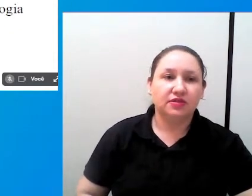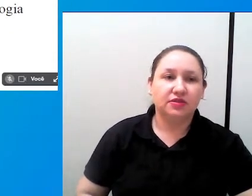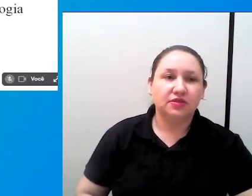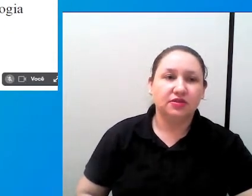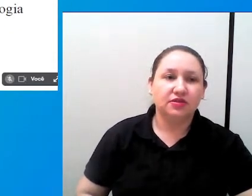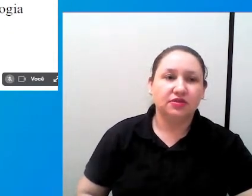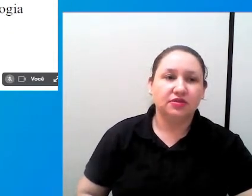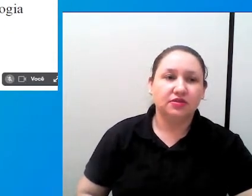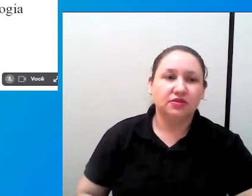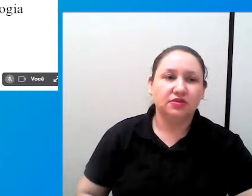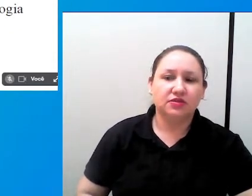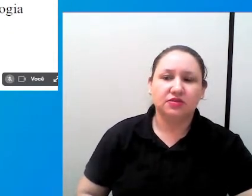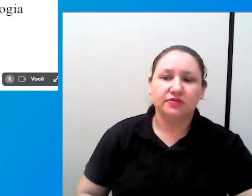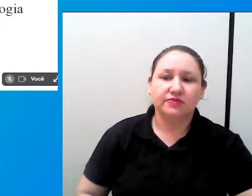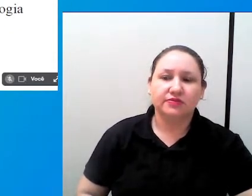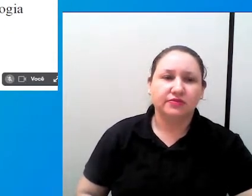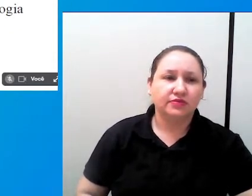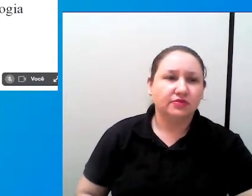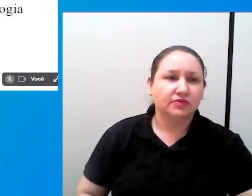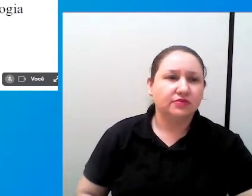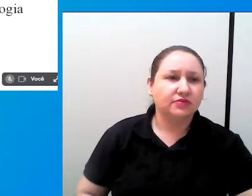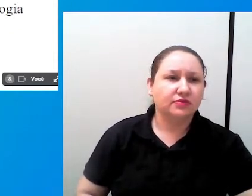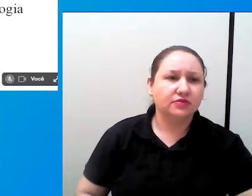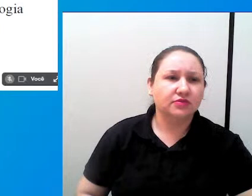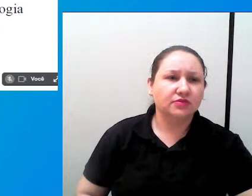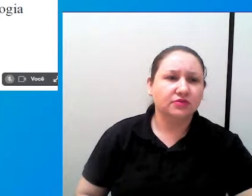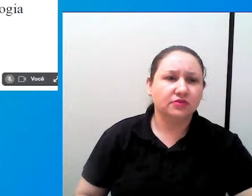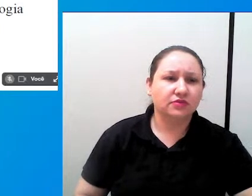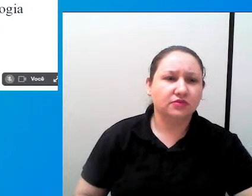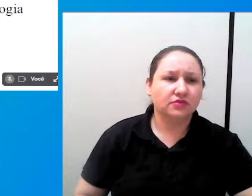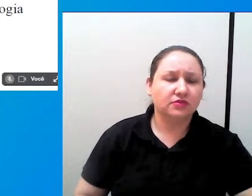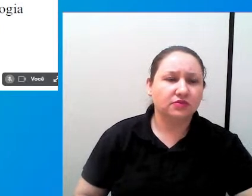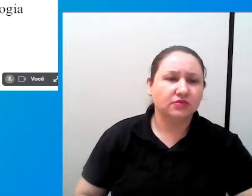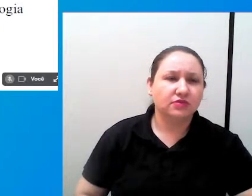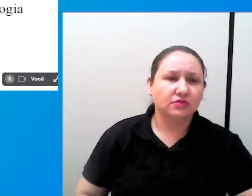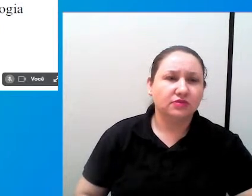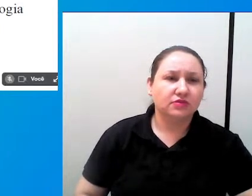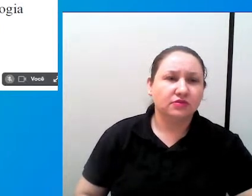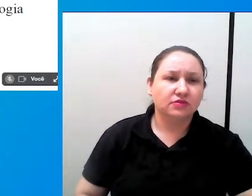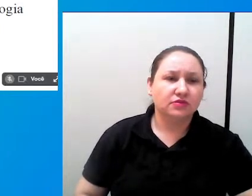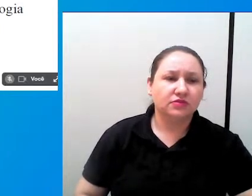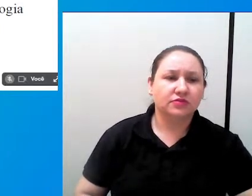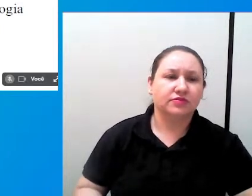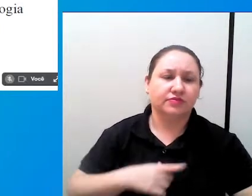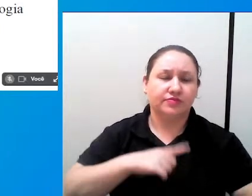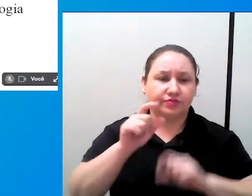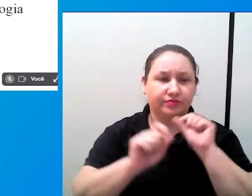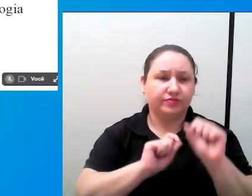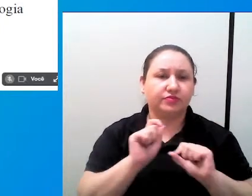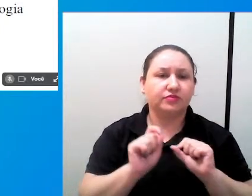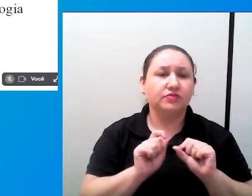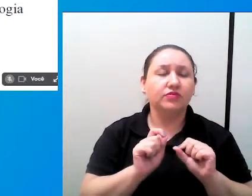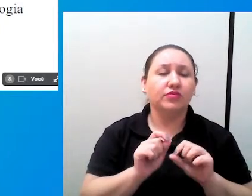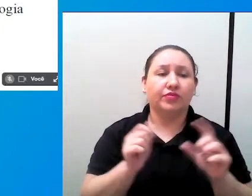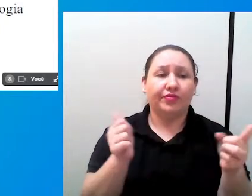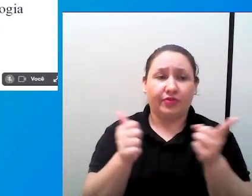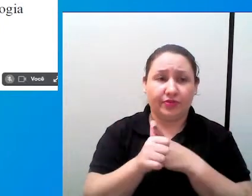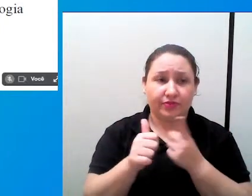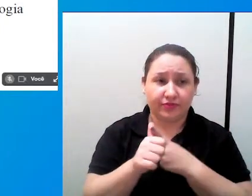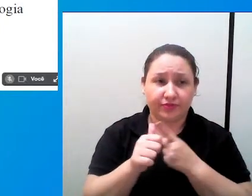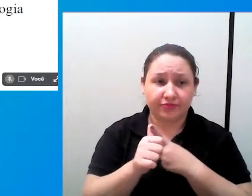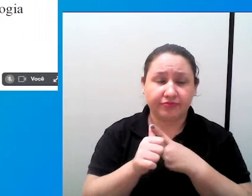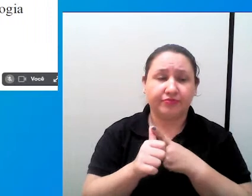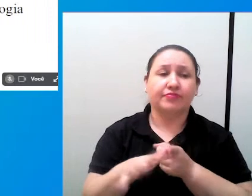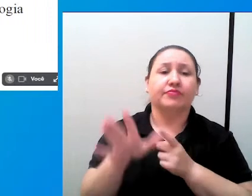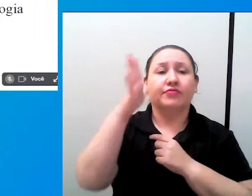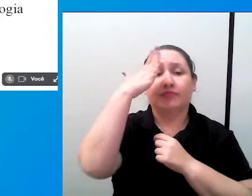tem outra contribuição, que é, qual é a contribuição que facilita a curricularização? Primeiro, a matriz ampliada de